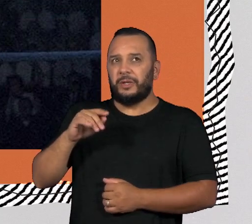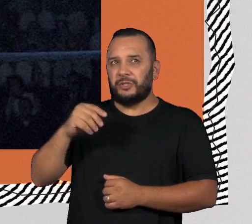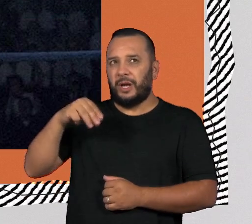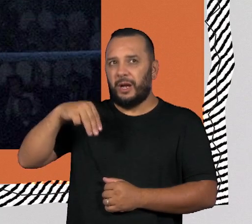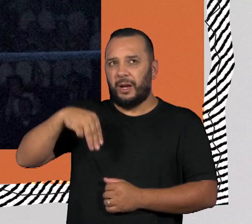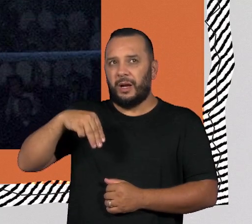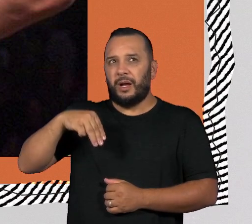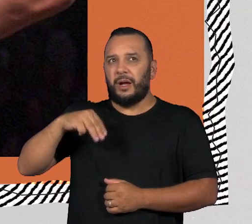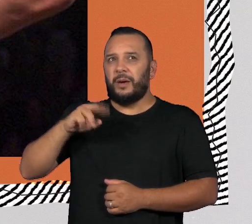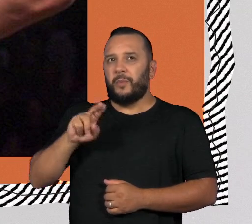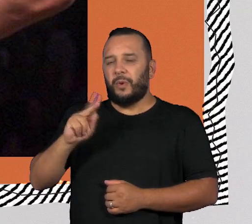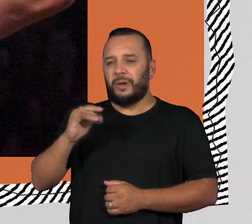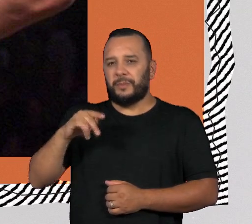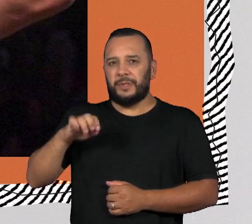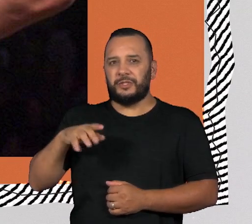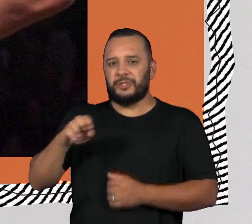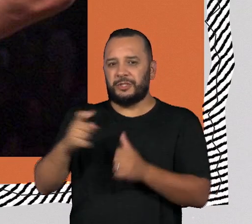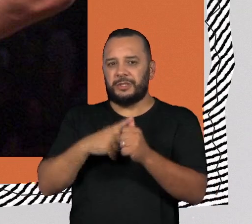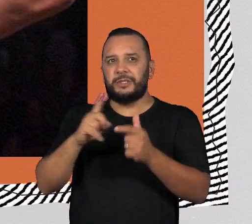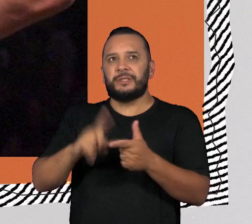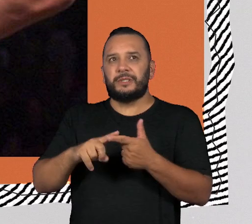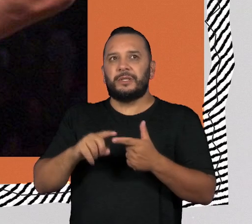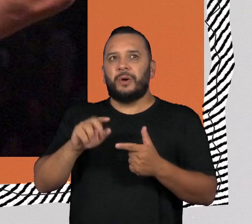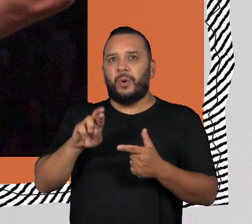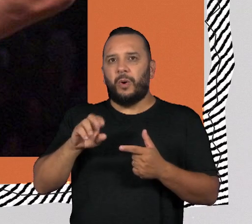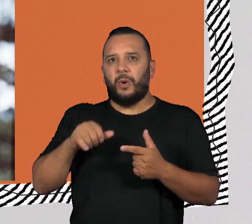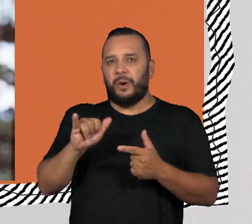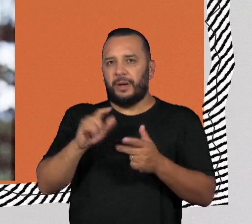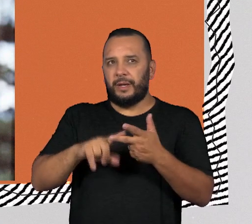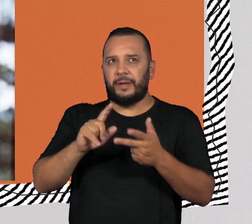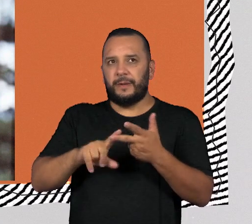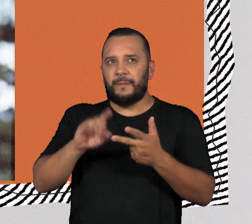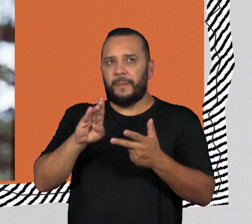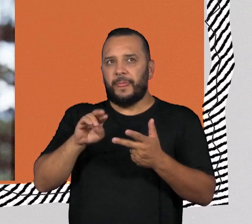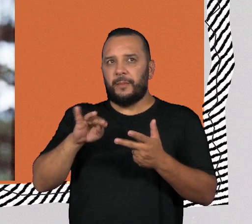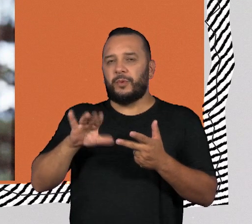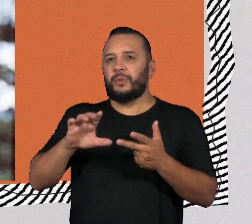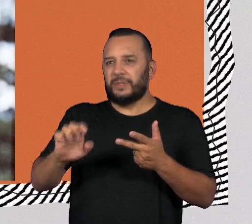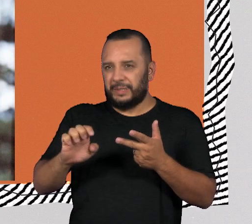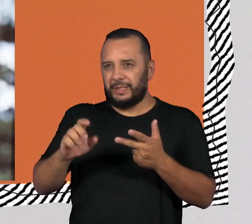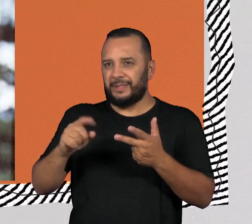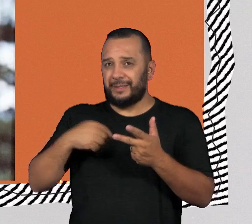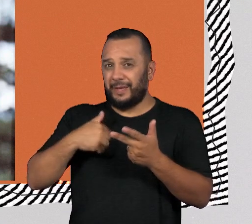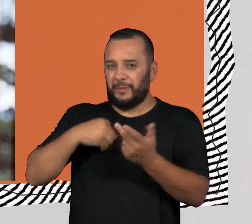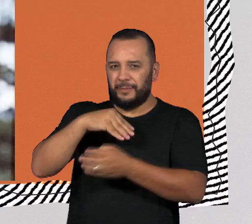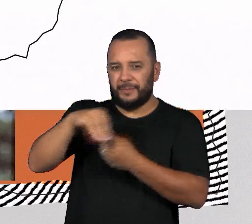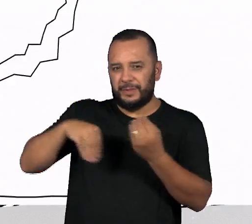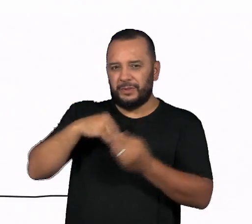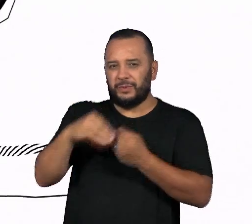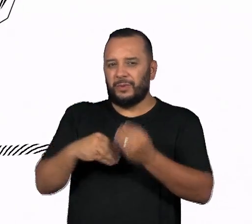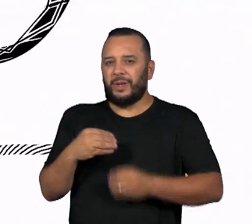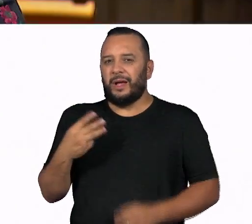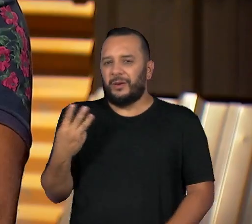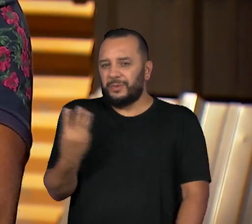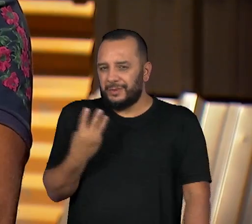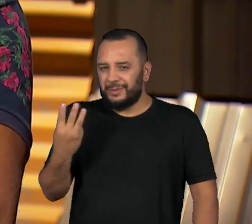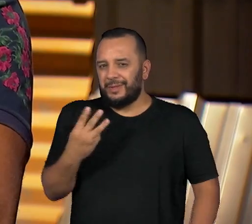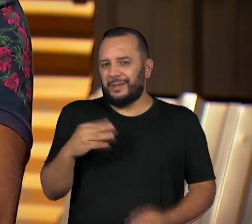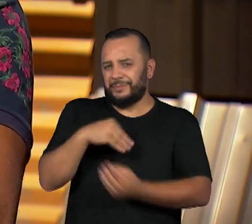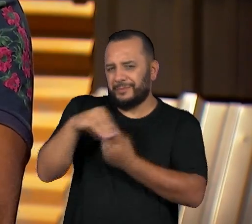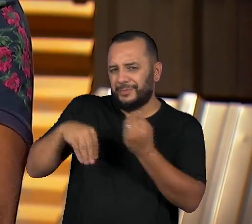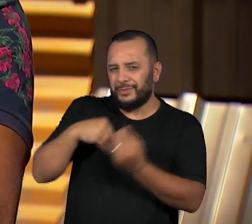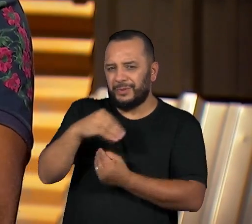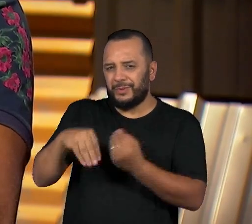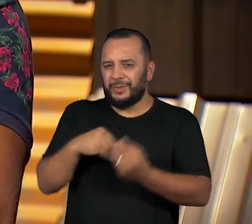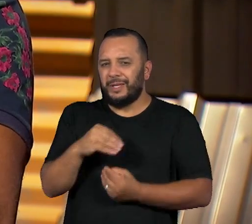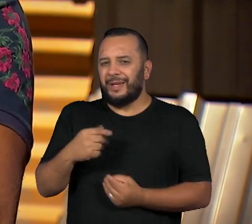né? Sempre fui fã de Bruce Lee, então eu falei, cara, eu acho que se eu colocar um pouquinho desses 3 caras no meu jogo, eu